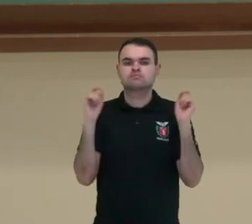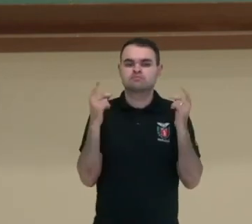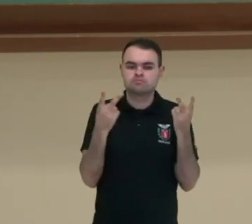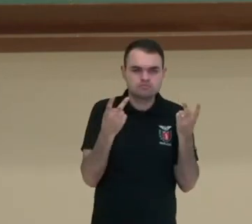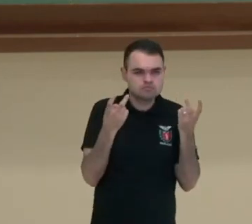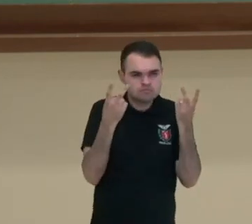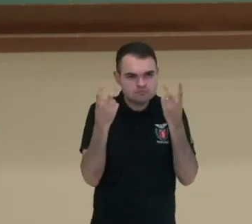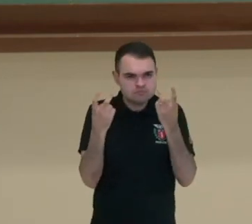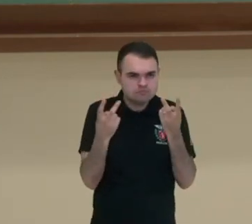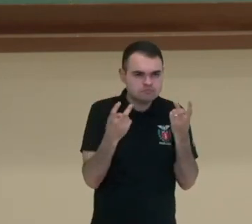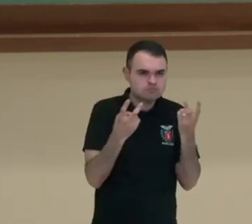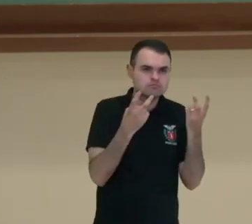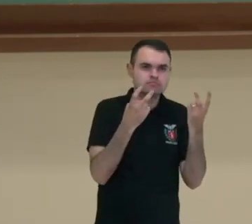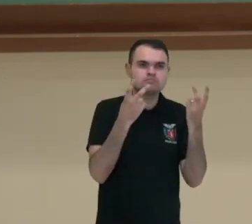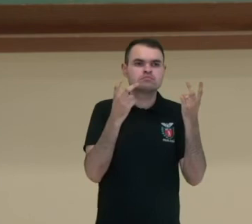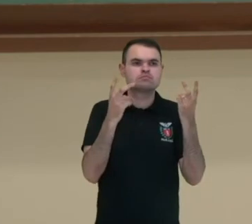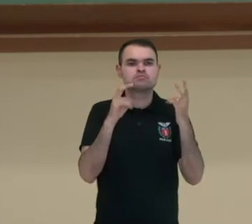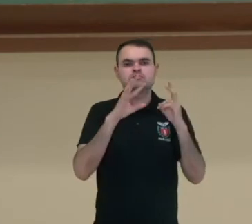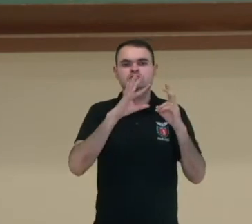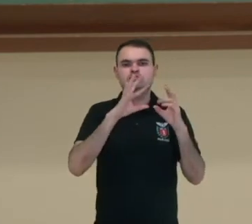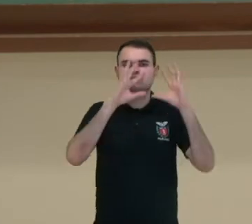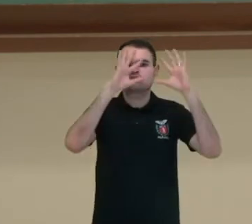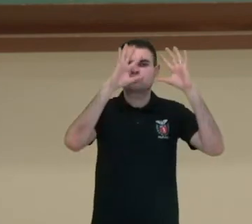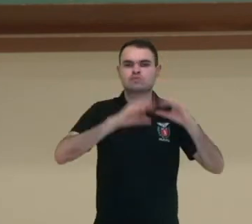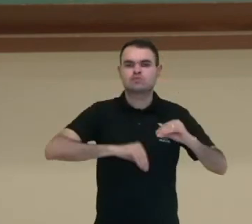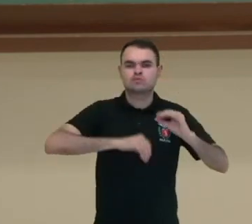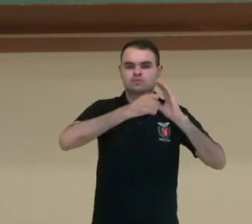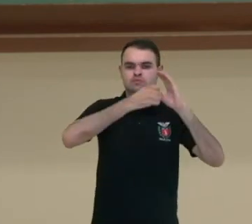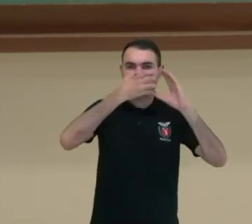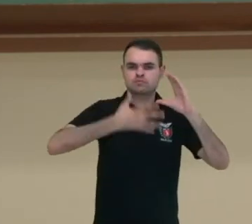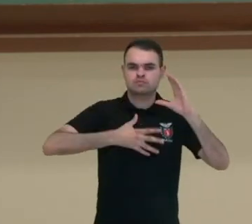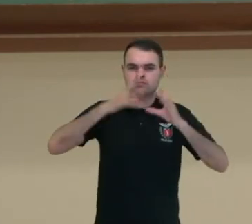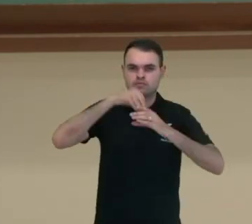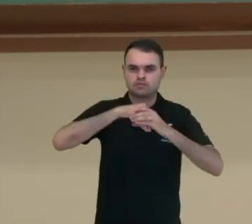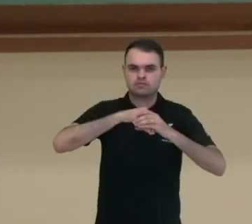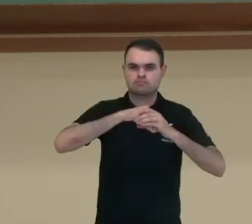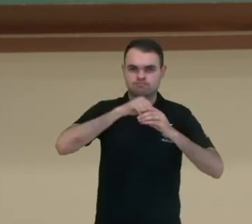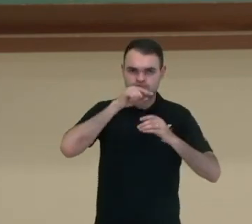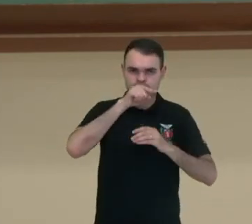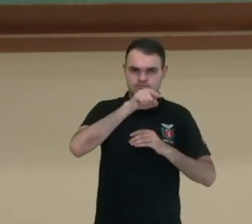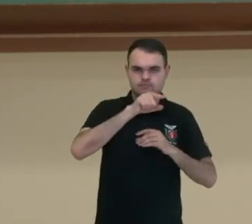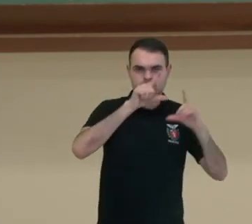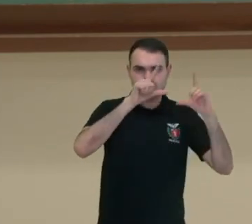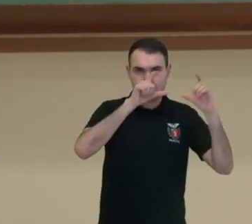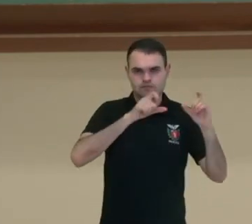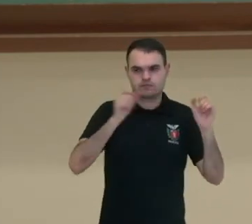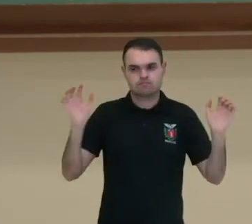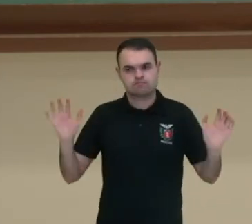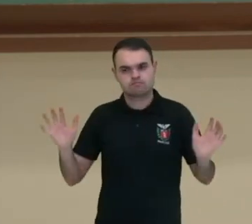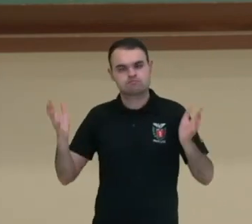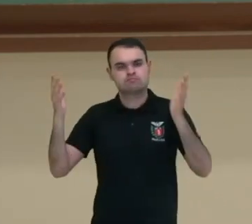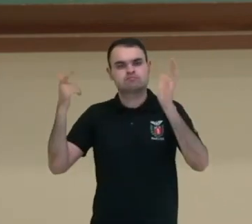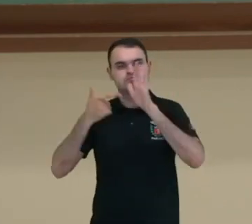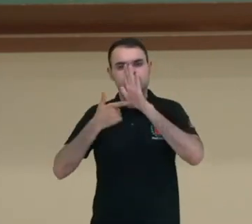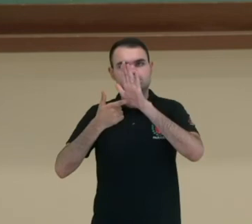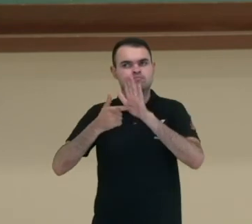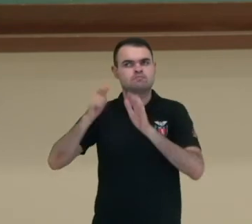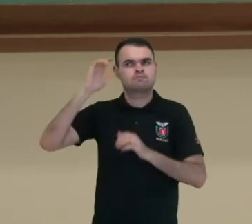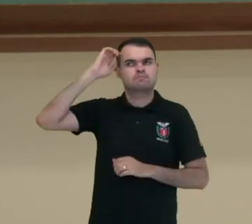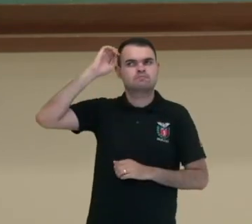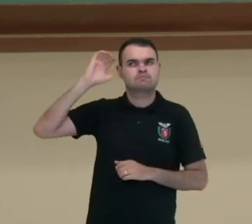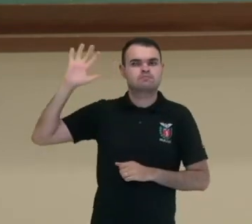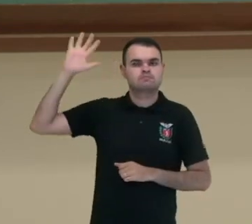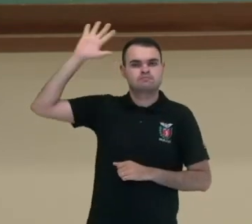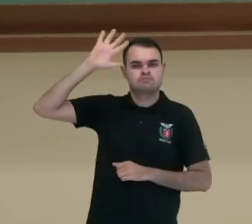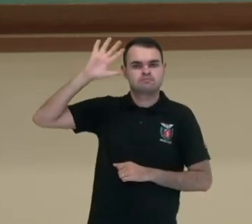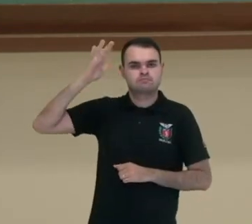bem todos os recursos utilizados ali na foto para promover essa imagem, né, para gerar um campo de imaginação na cabeça